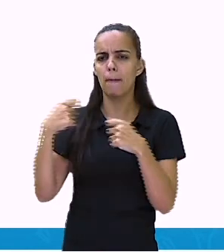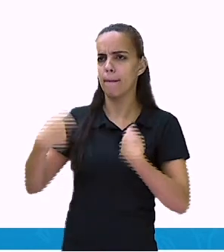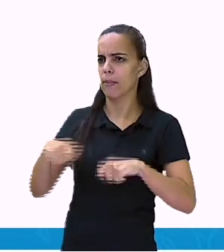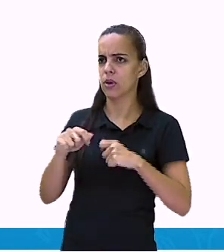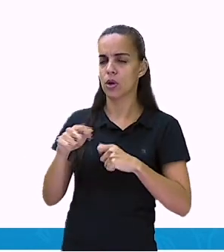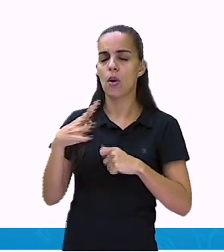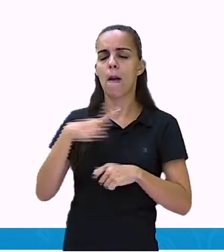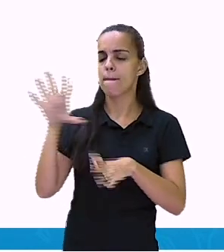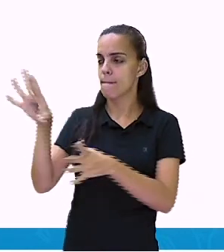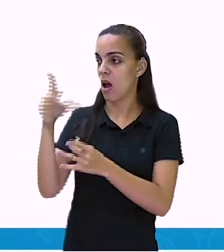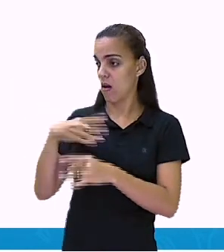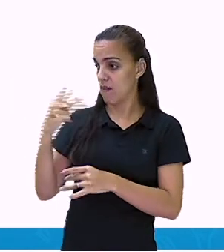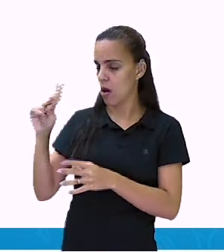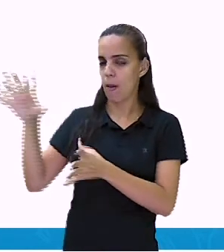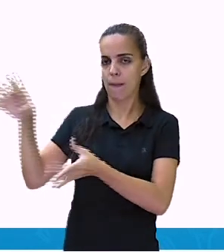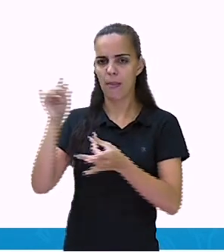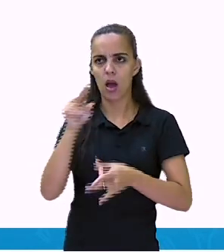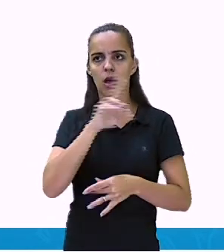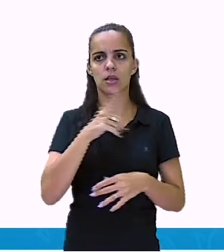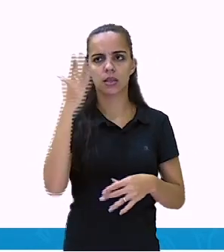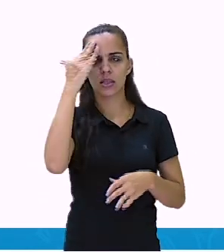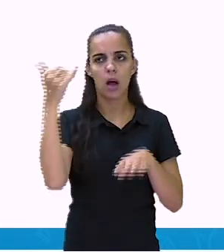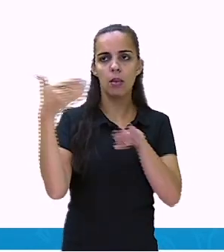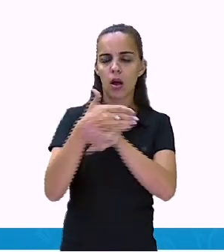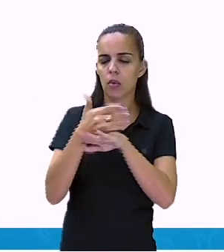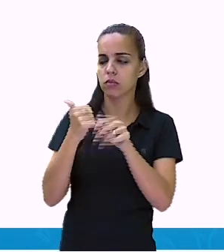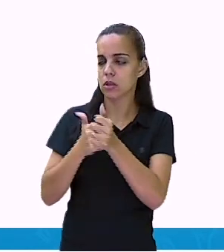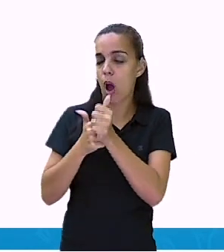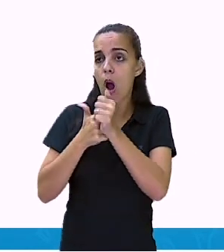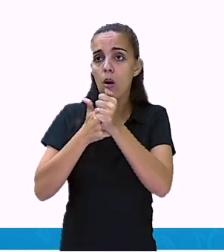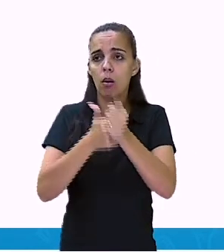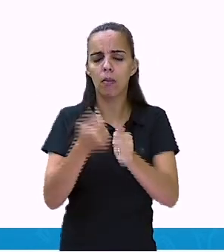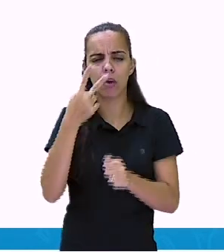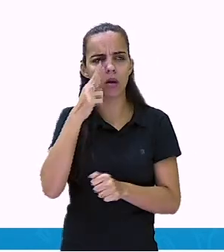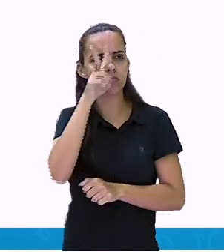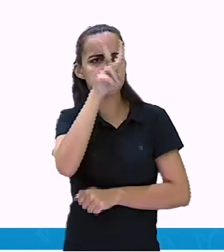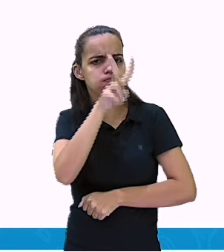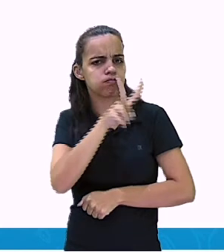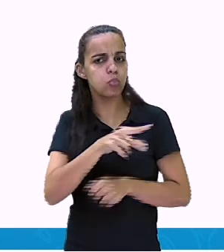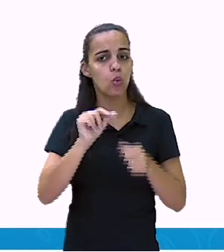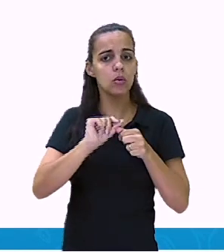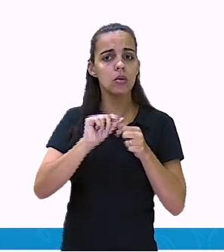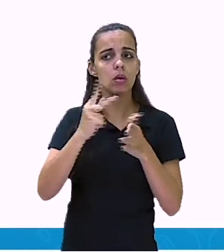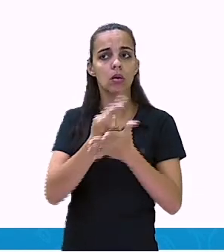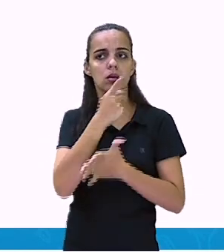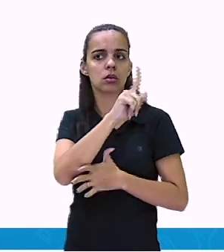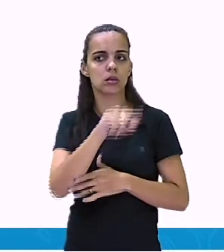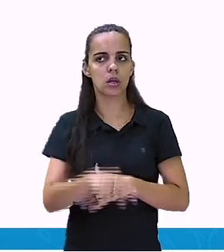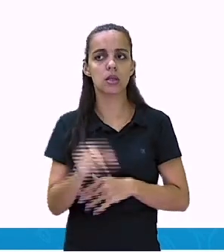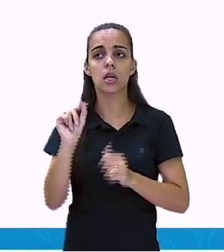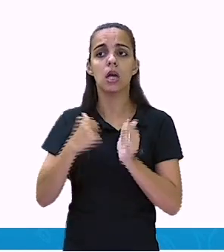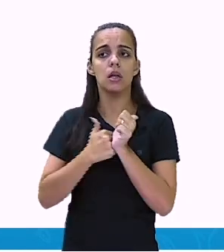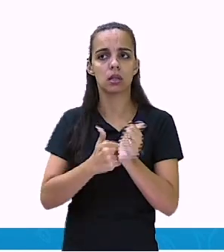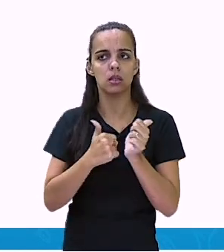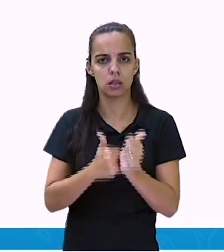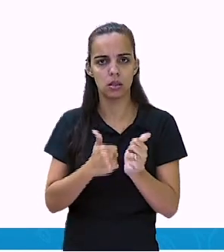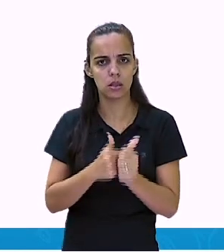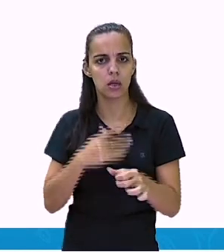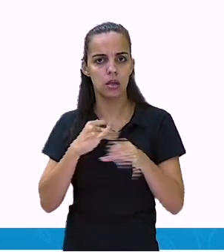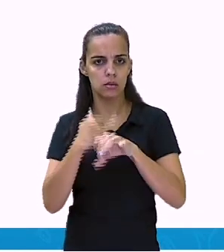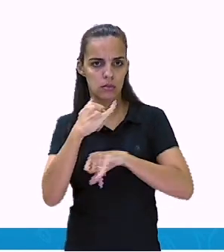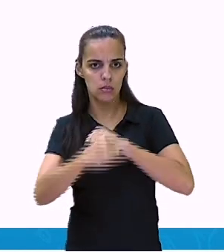do seu filho, para você poder acompanhar o que acontece com ele quando ele está aí ligado na